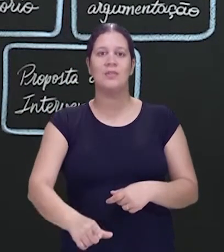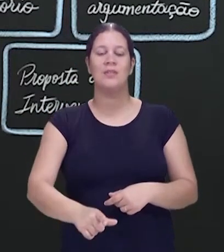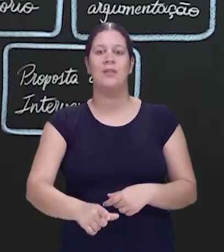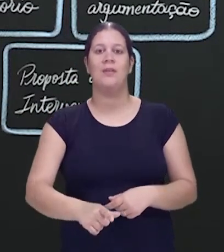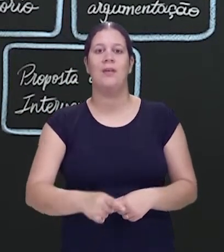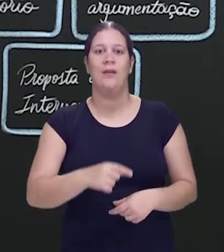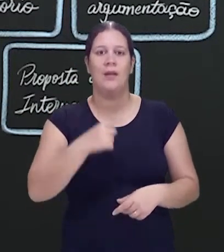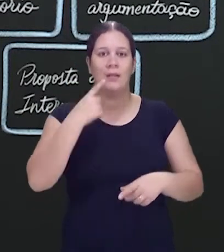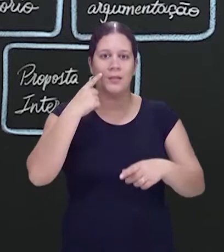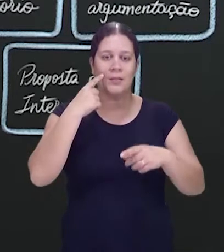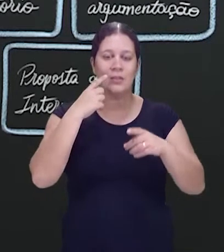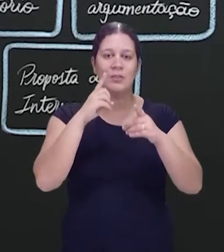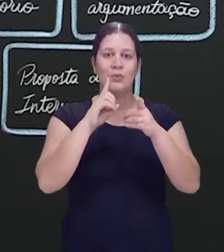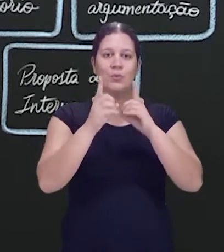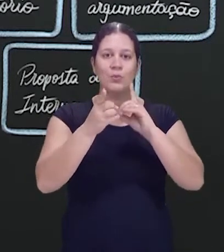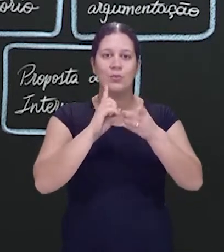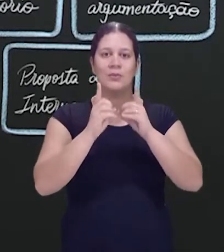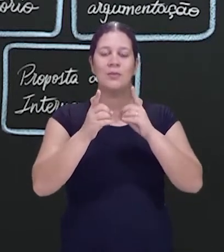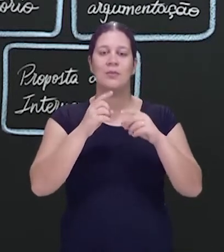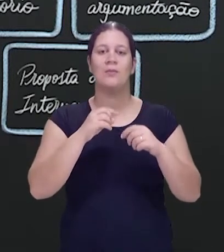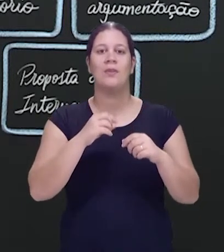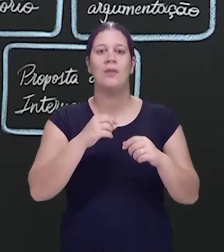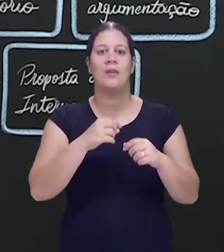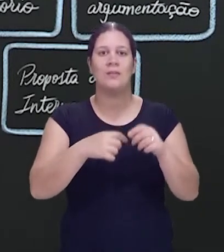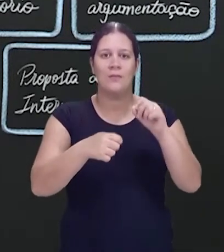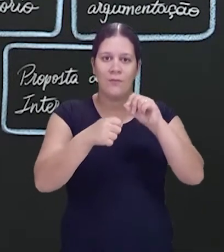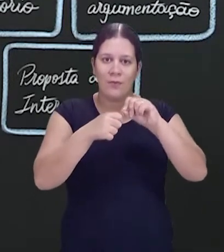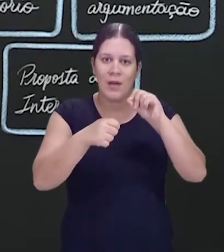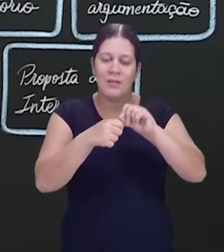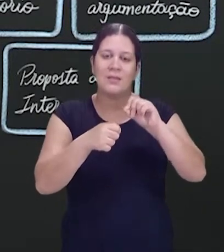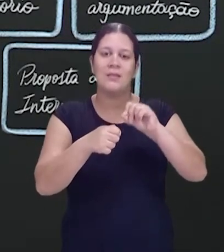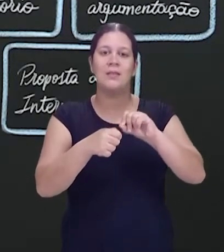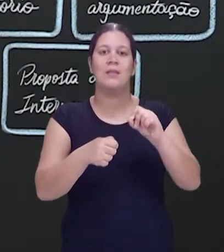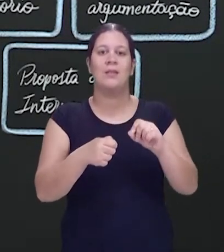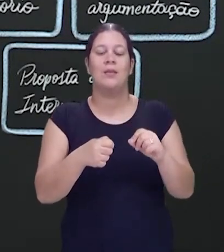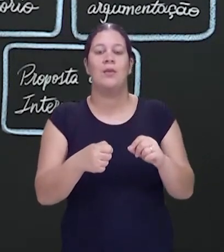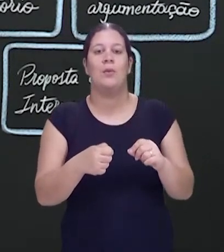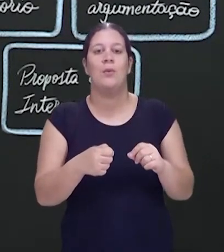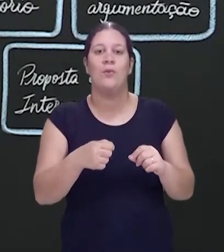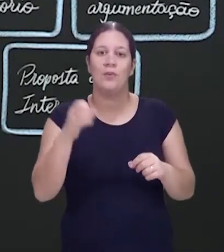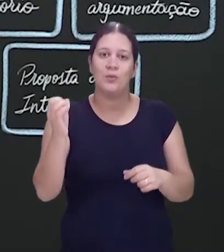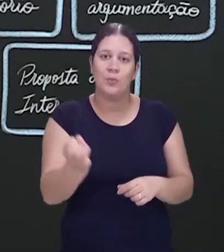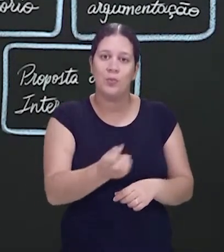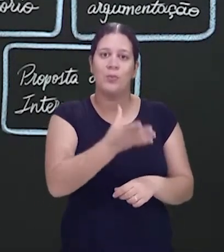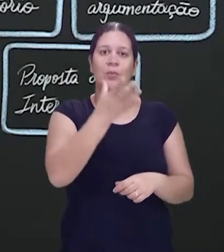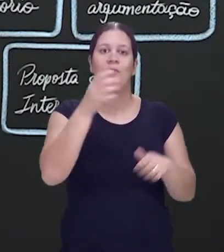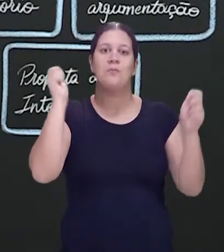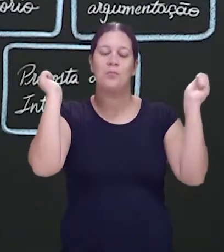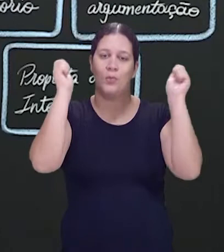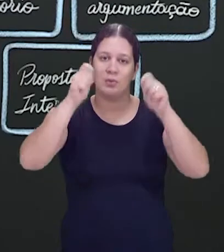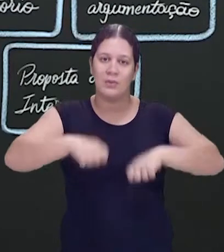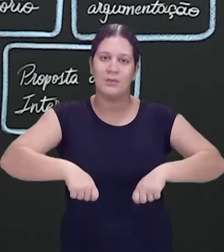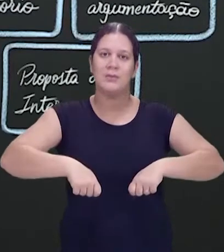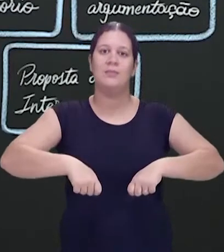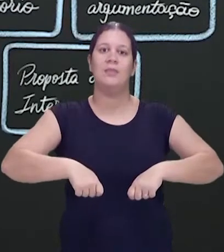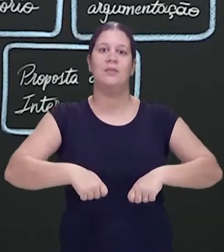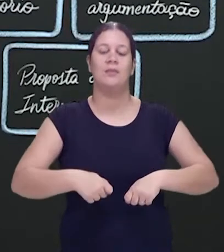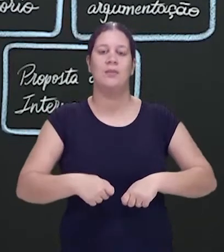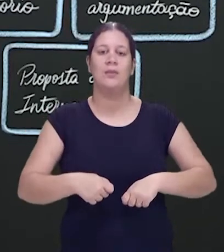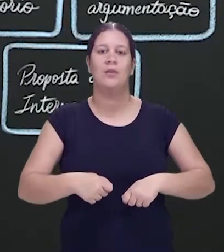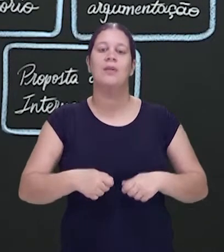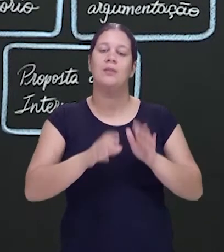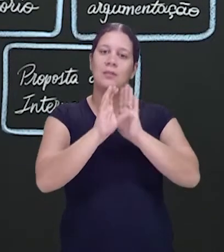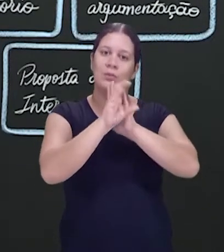temática de um modo mais profundo, capaz de fato, de levantar novas possibilidades